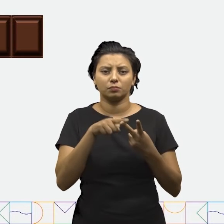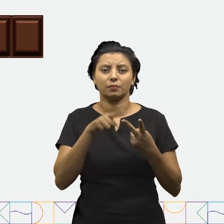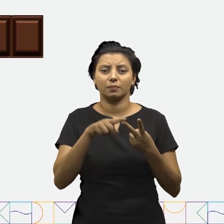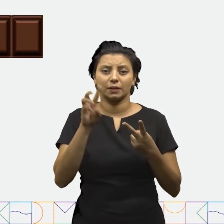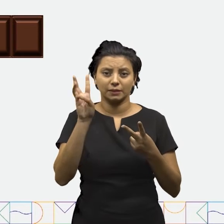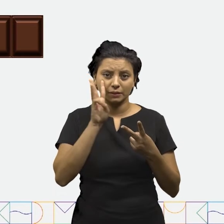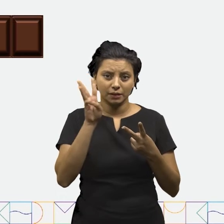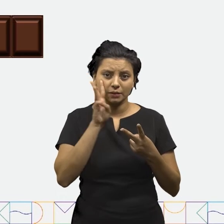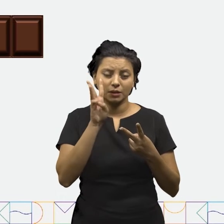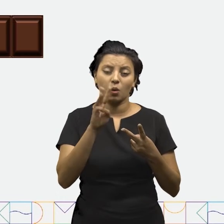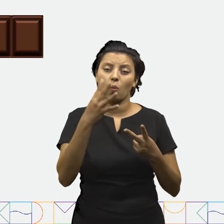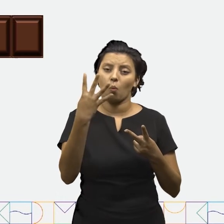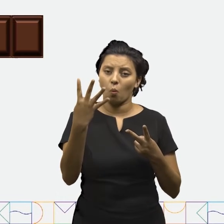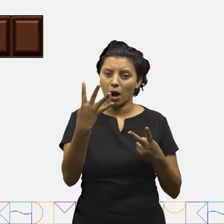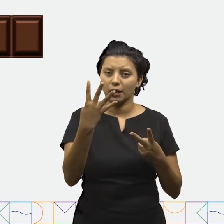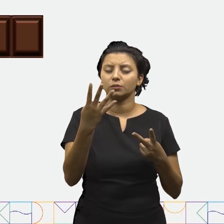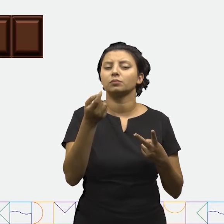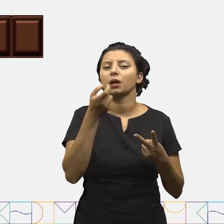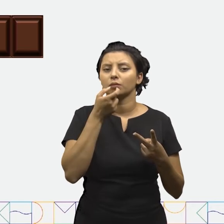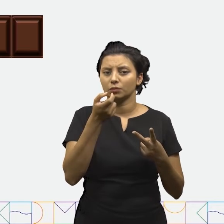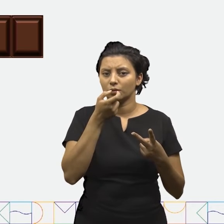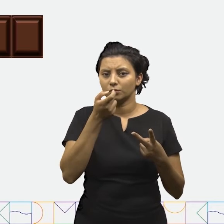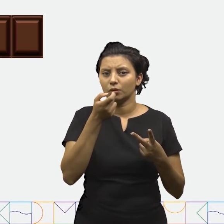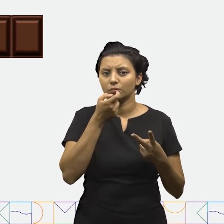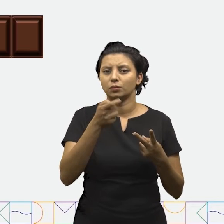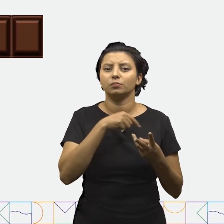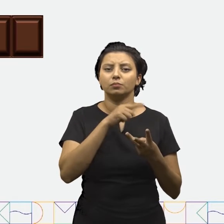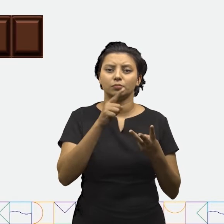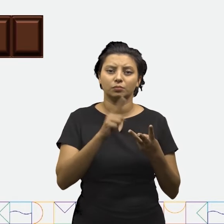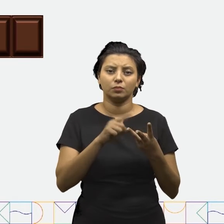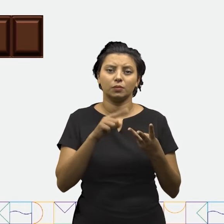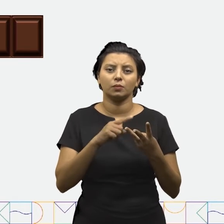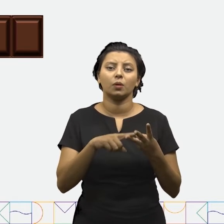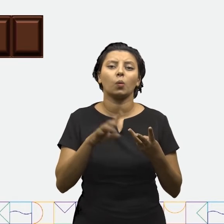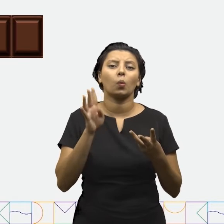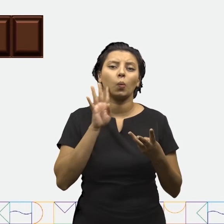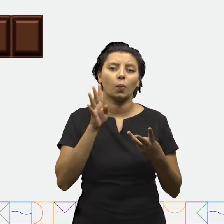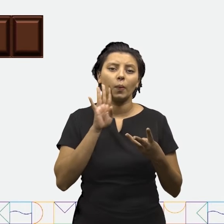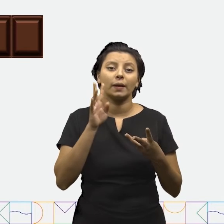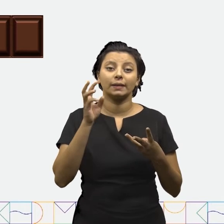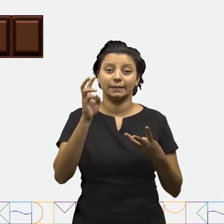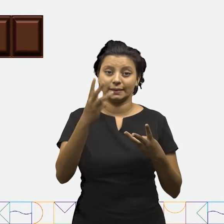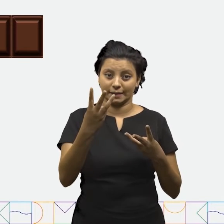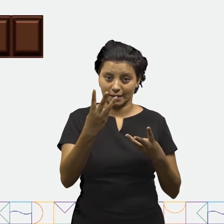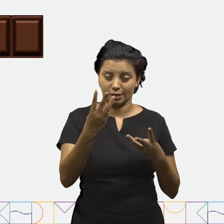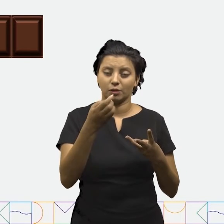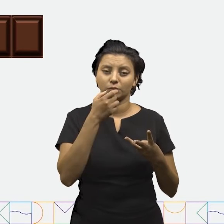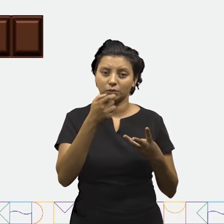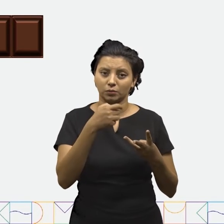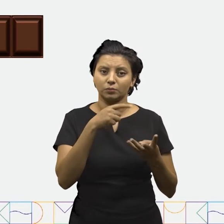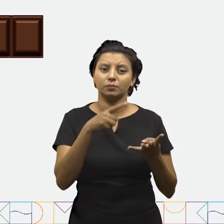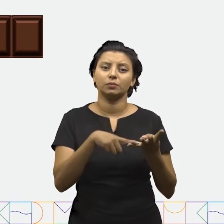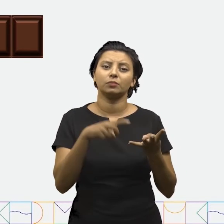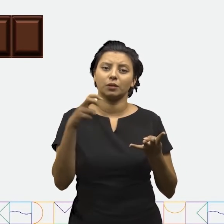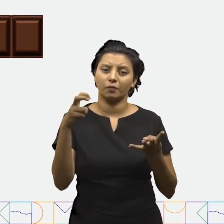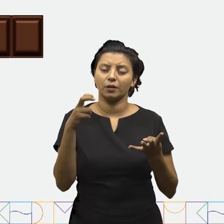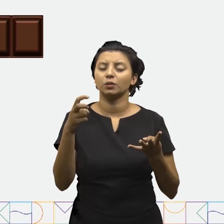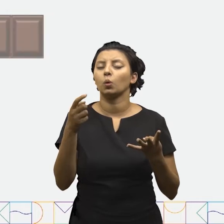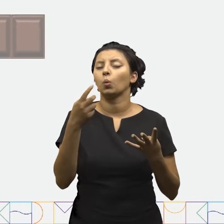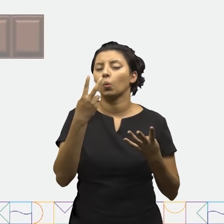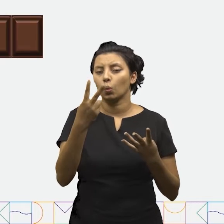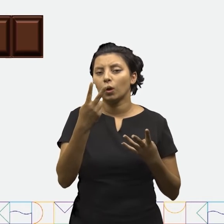Na terça-feira, comeu 4. Na quarta-feira, 3. Na